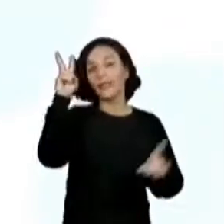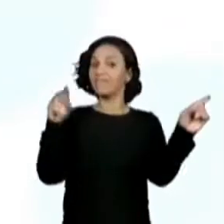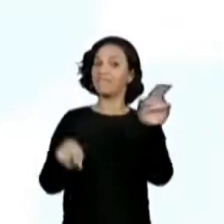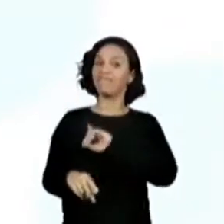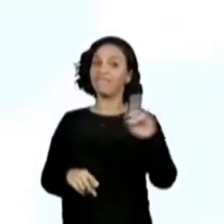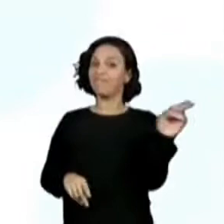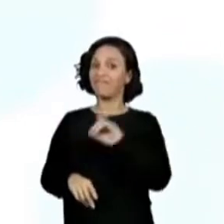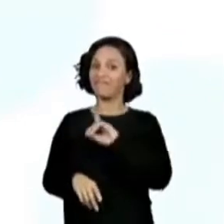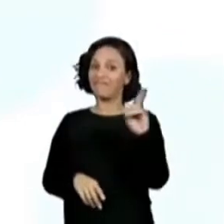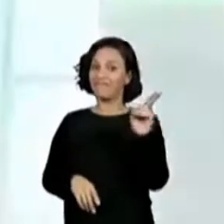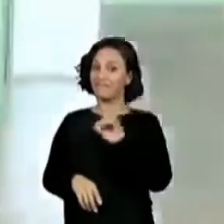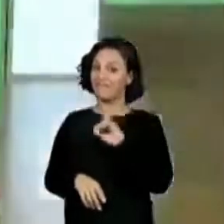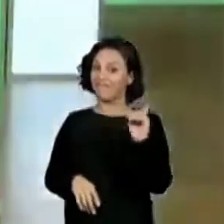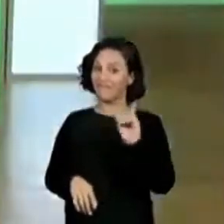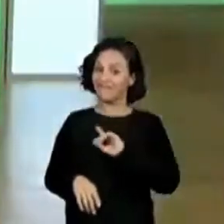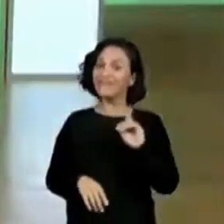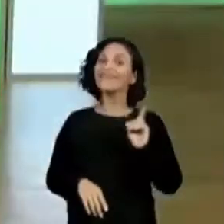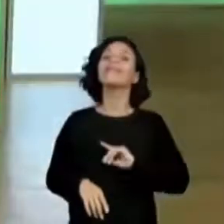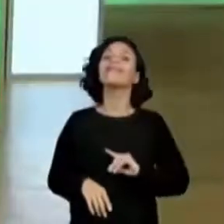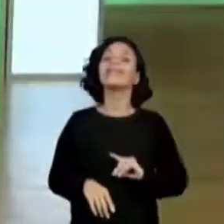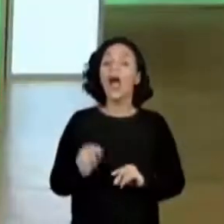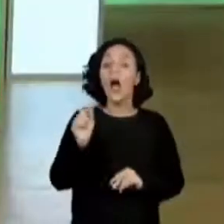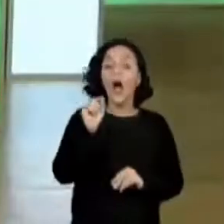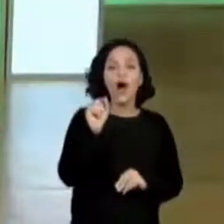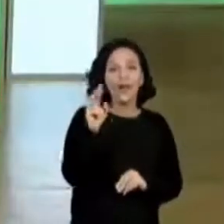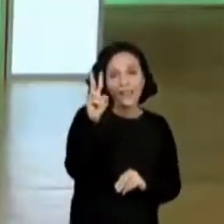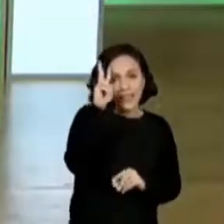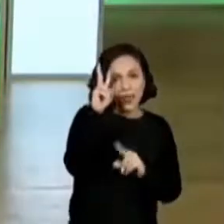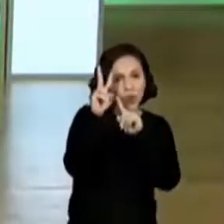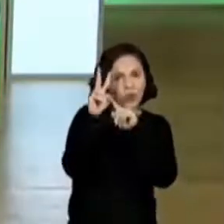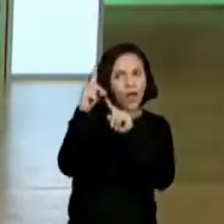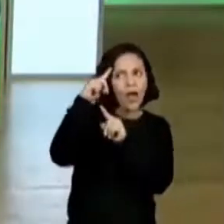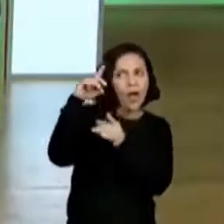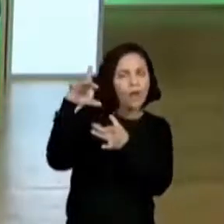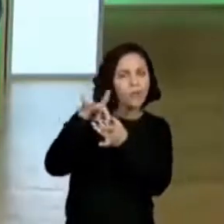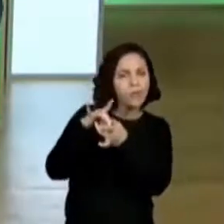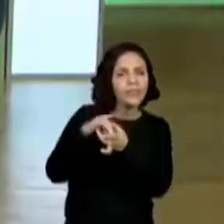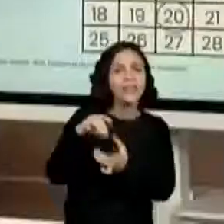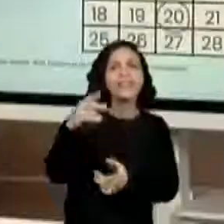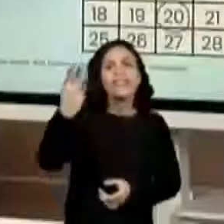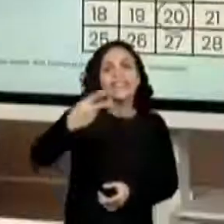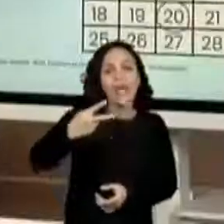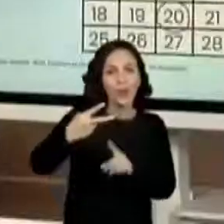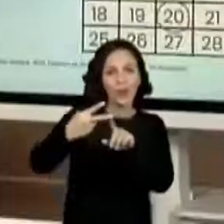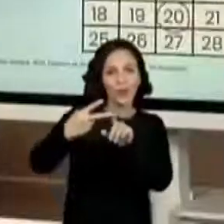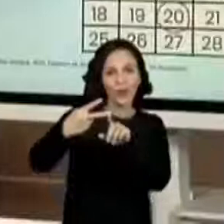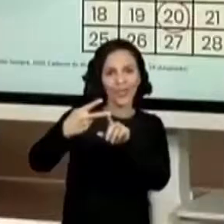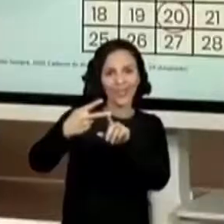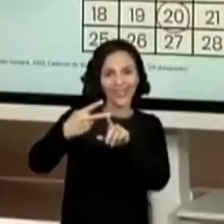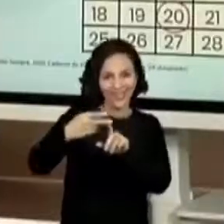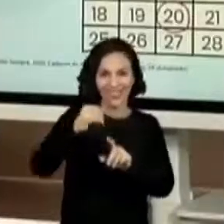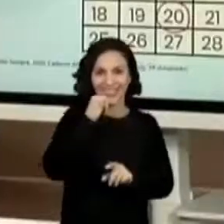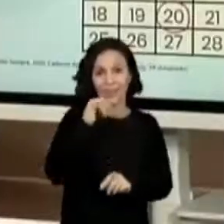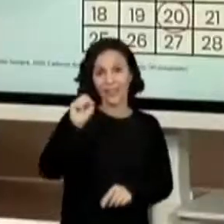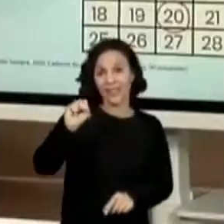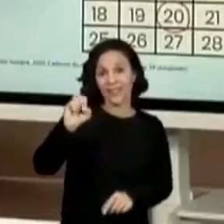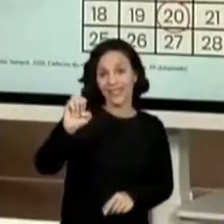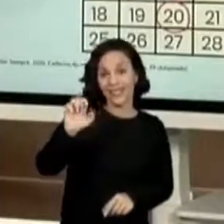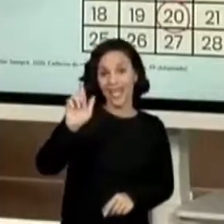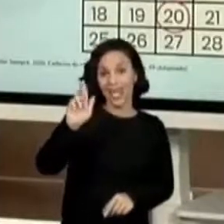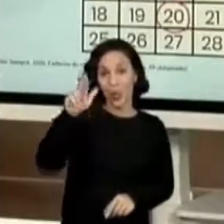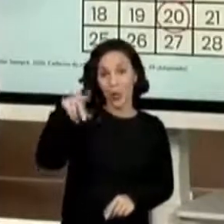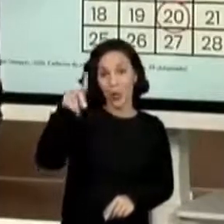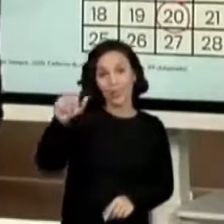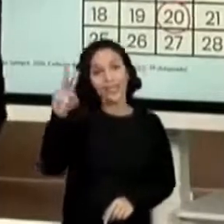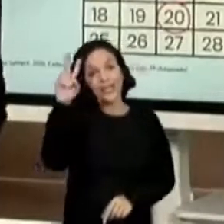nos lembra que é segunda. Já é um segundo dia. Então, é legal a gente prestar atenção nisso,